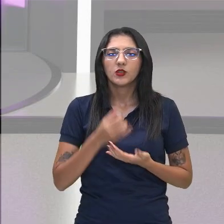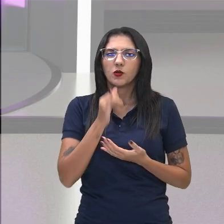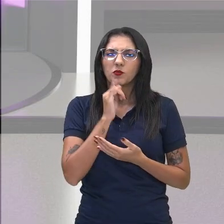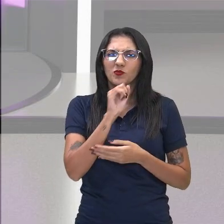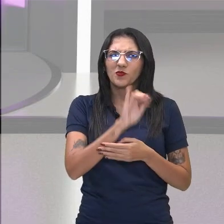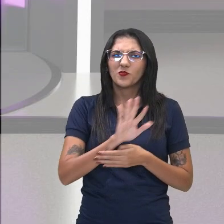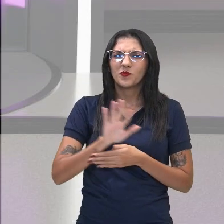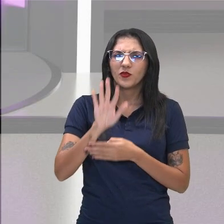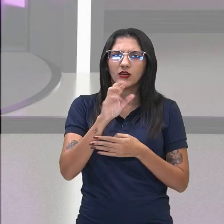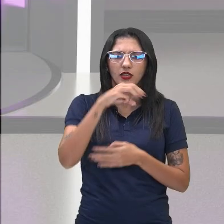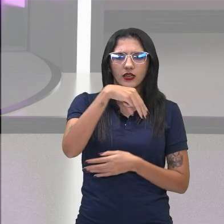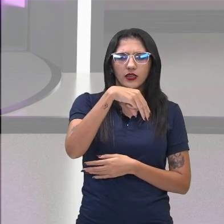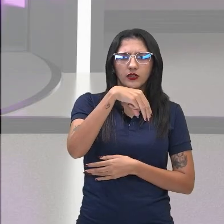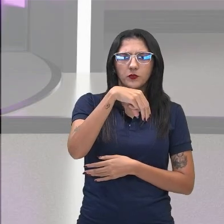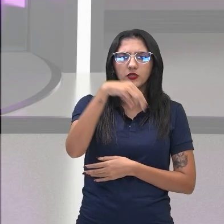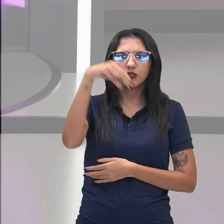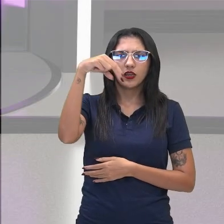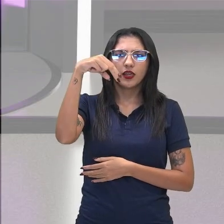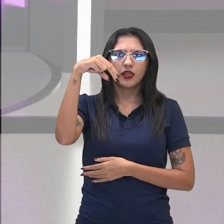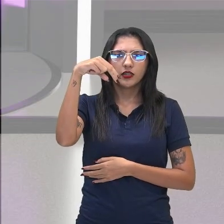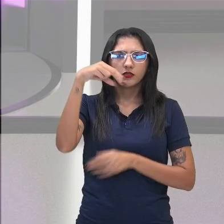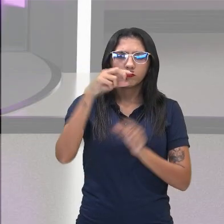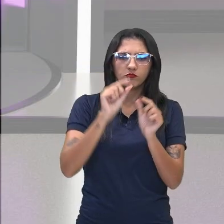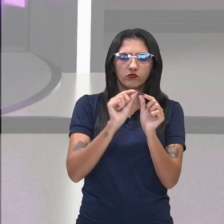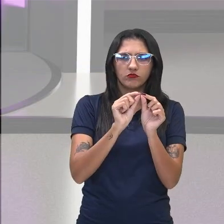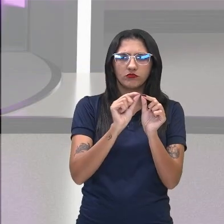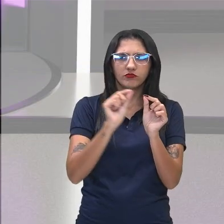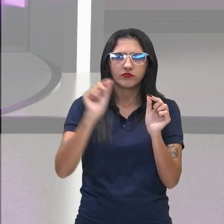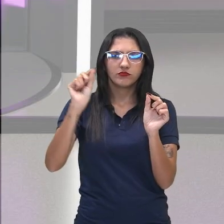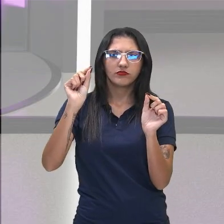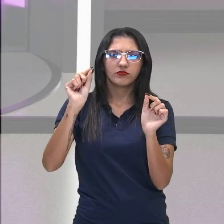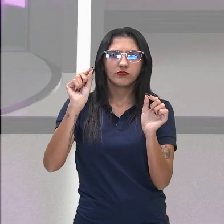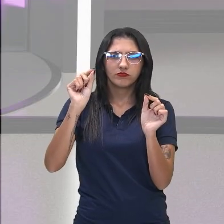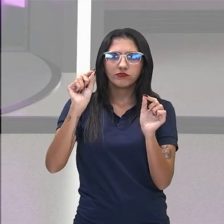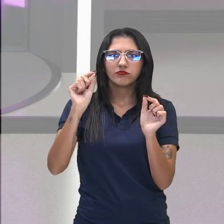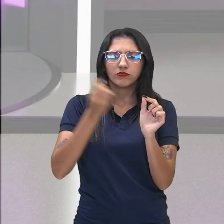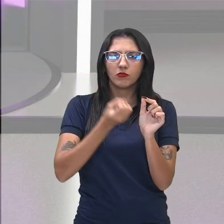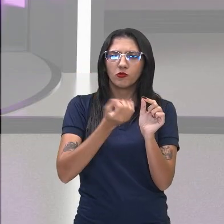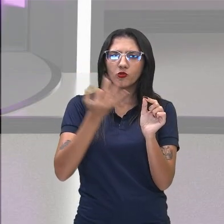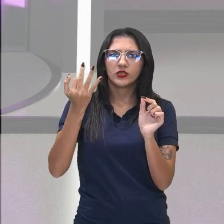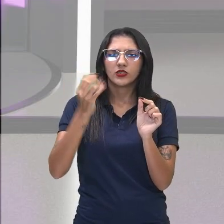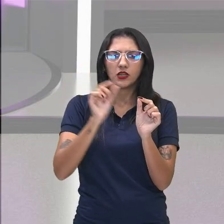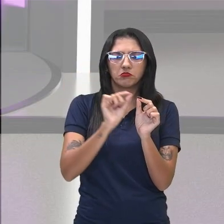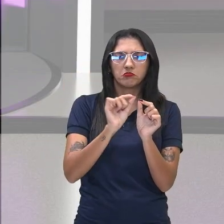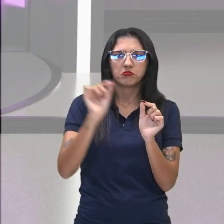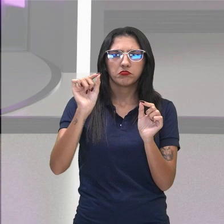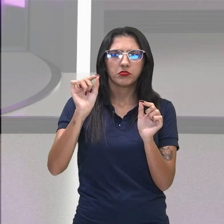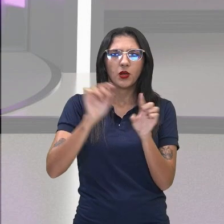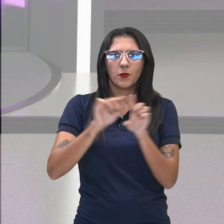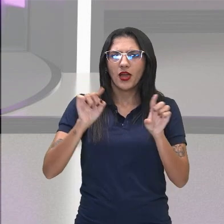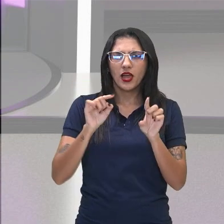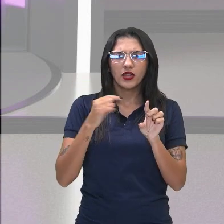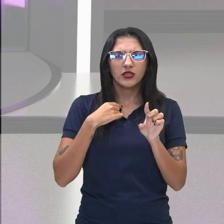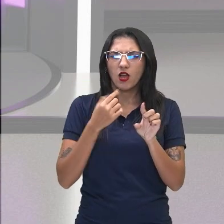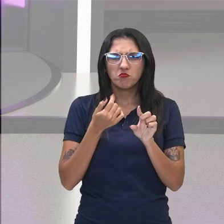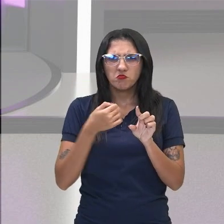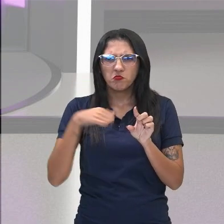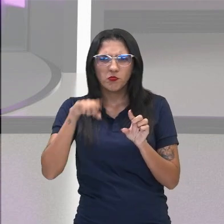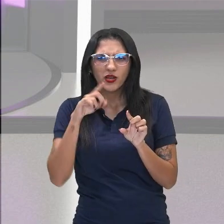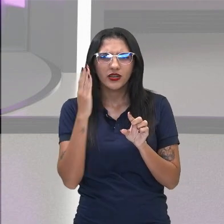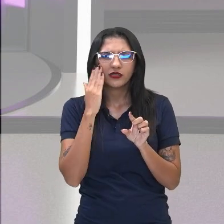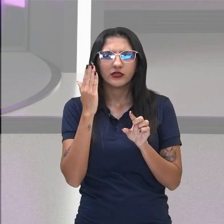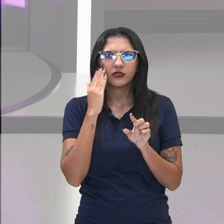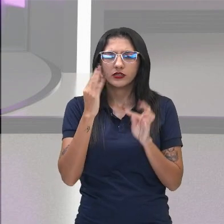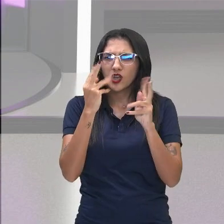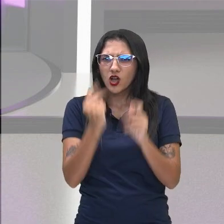dois vértices, esses dois pontos, eles determinam uma reta, uma infinidade de pontos. Mas eu não preciso de todos, eu só preciso desses que